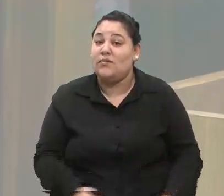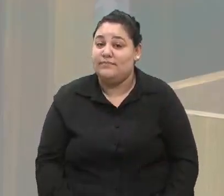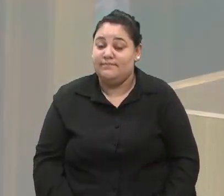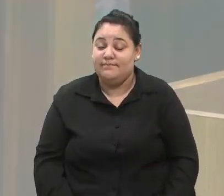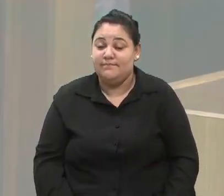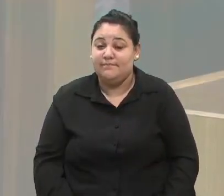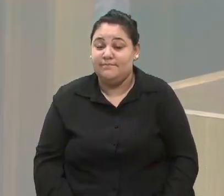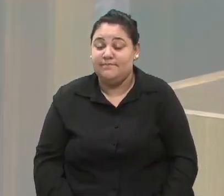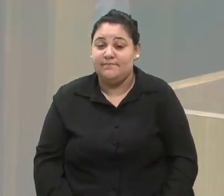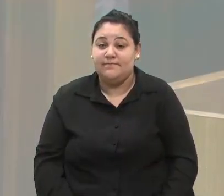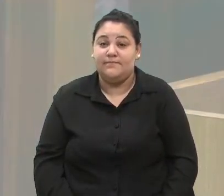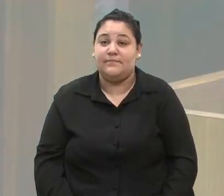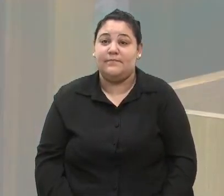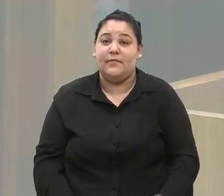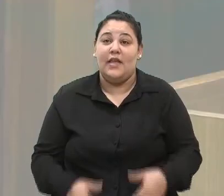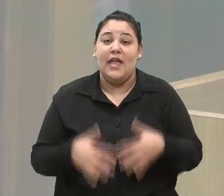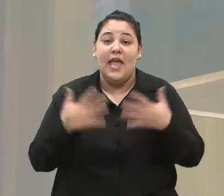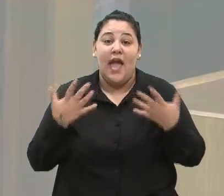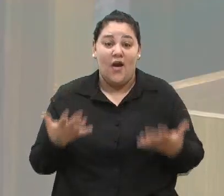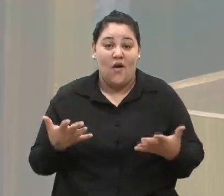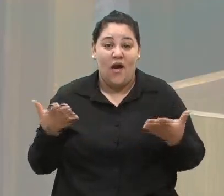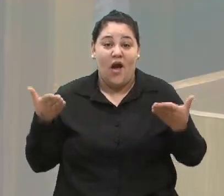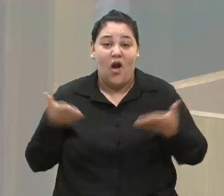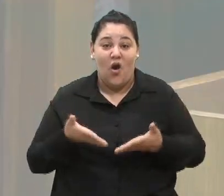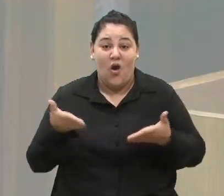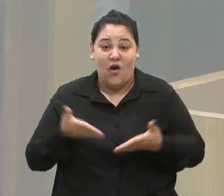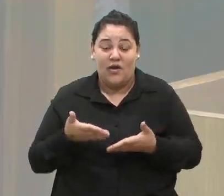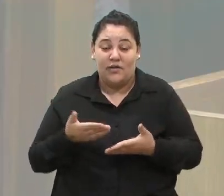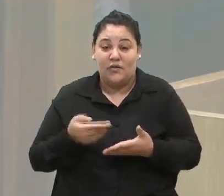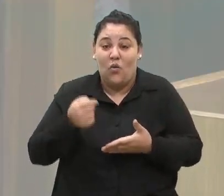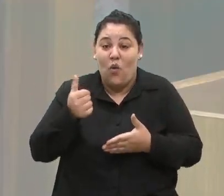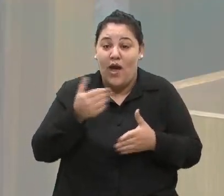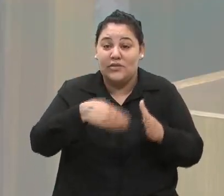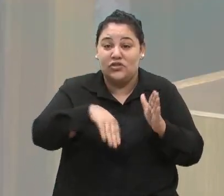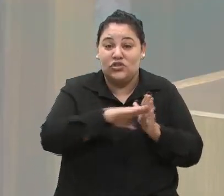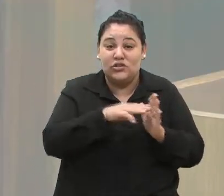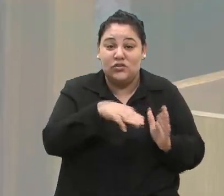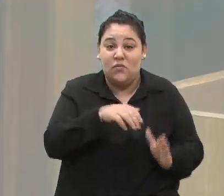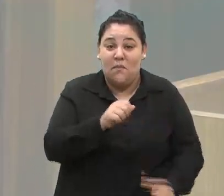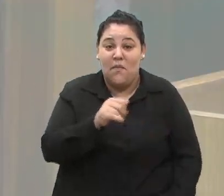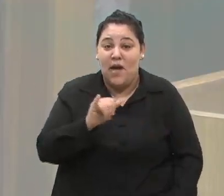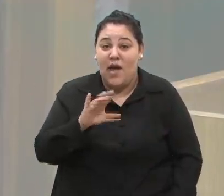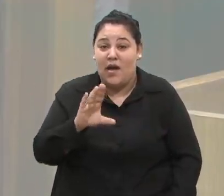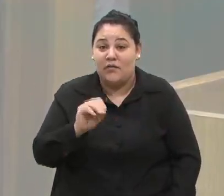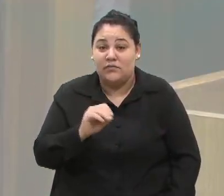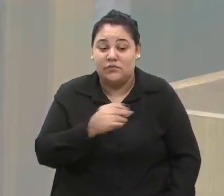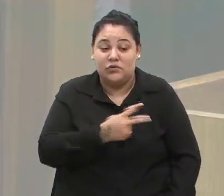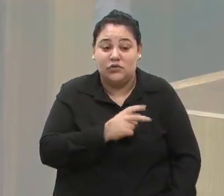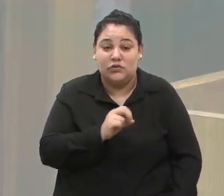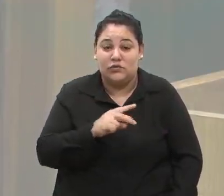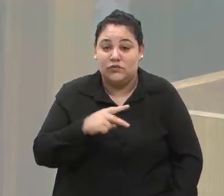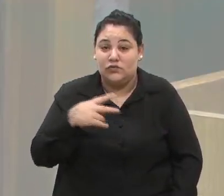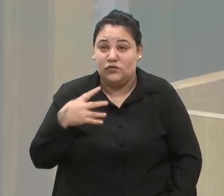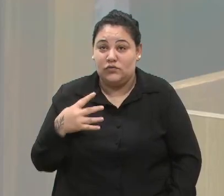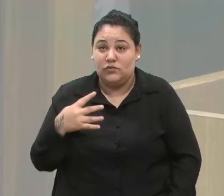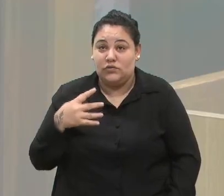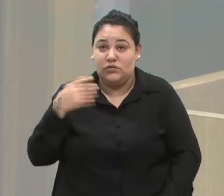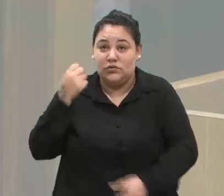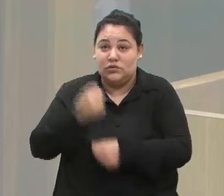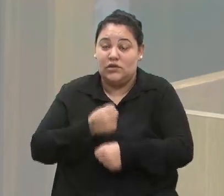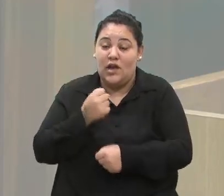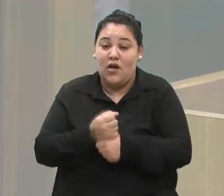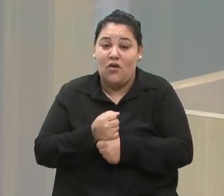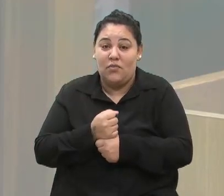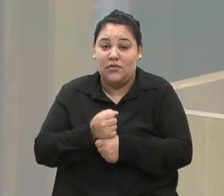estamos às vésperas de maio de 2024, e a obra no Virvi não